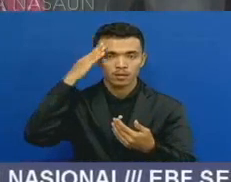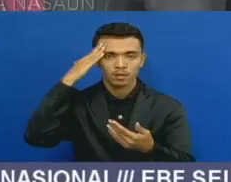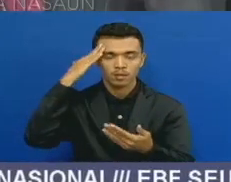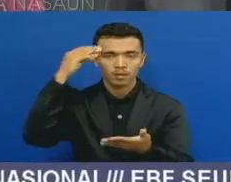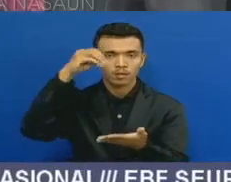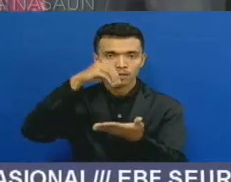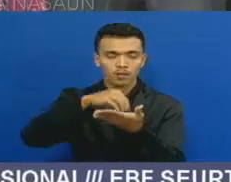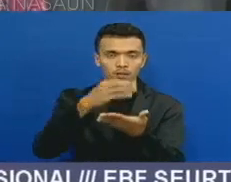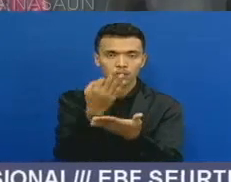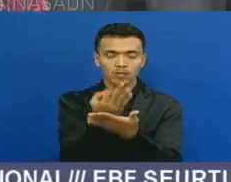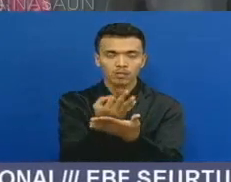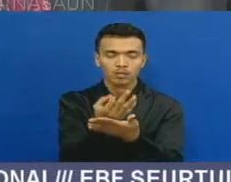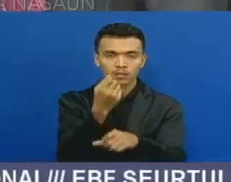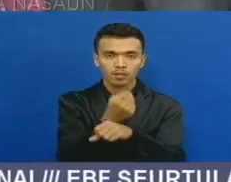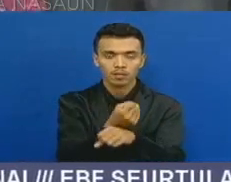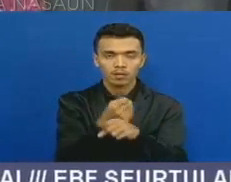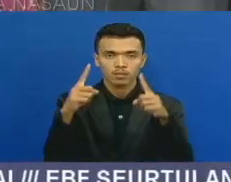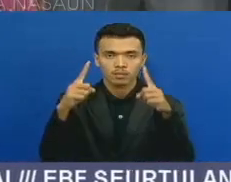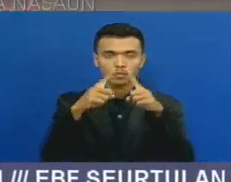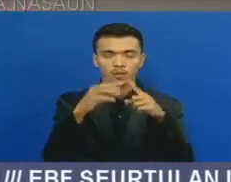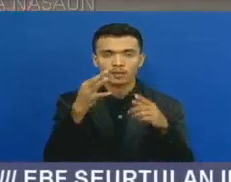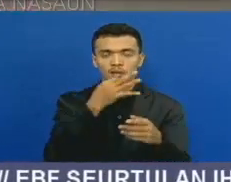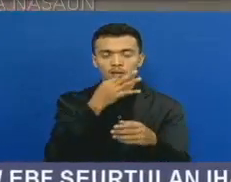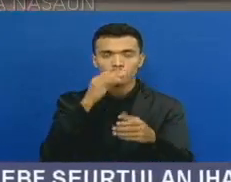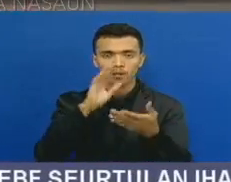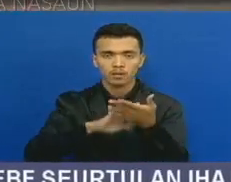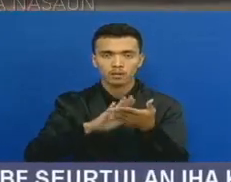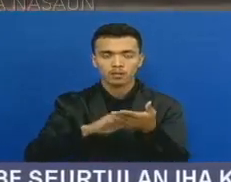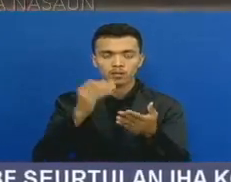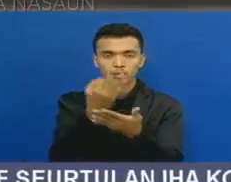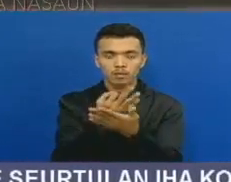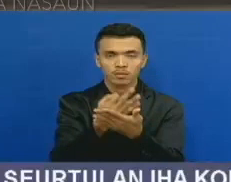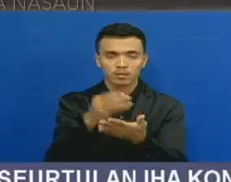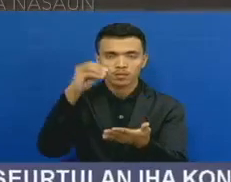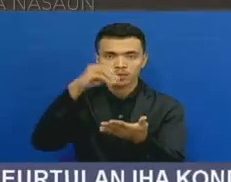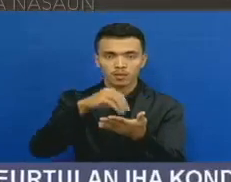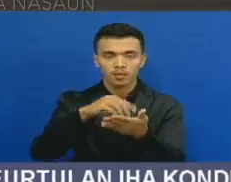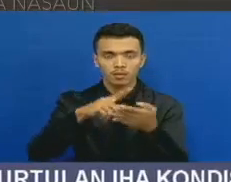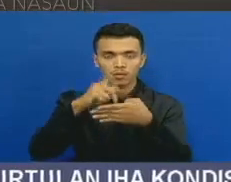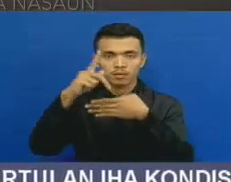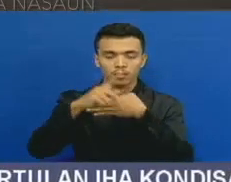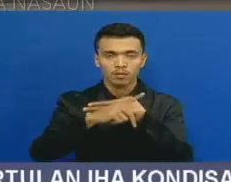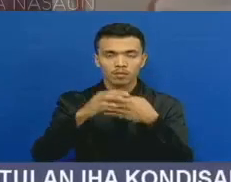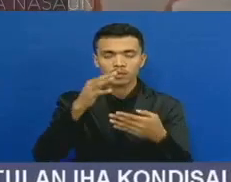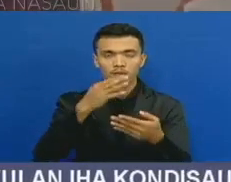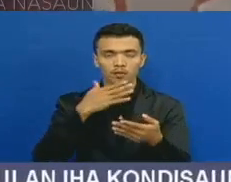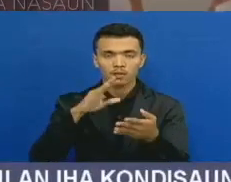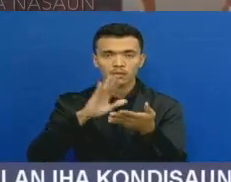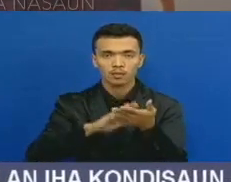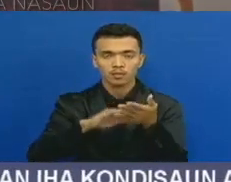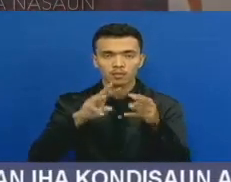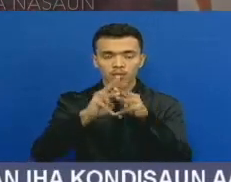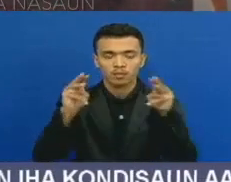liu baia merenda escolar. Entretanto, total orçamento neve aloca para o programa merenda escolar iha município